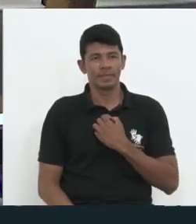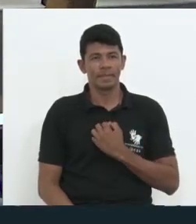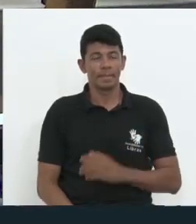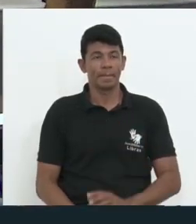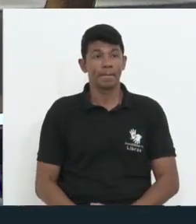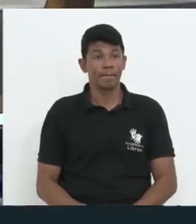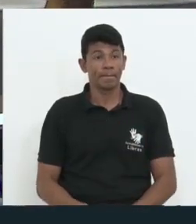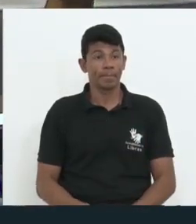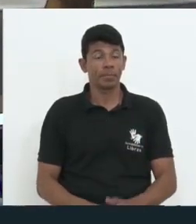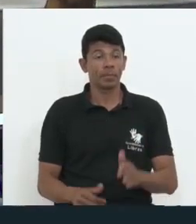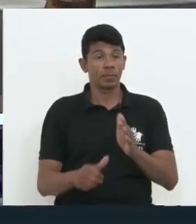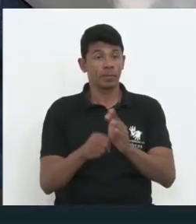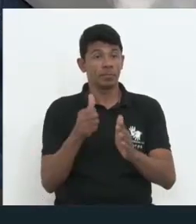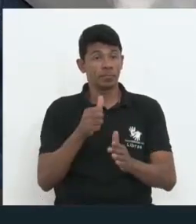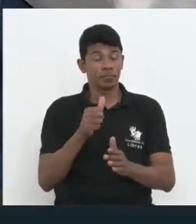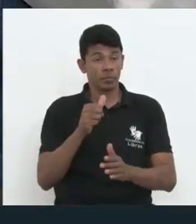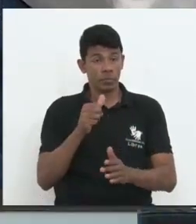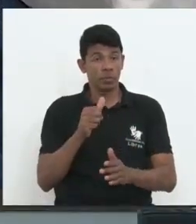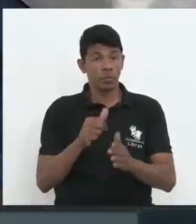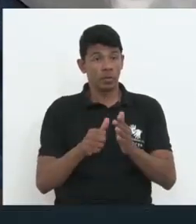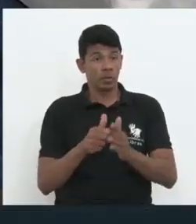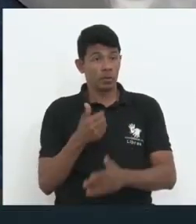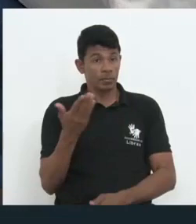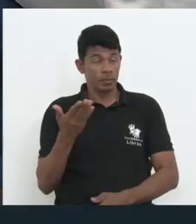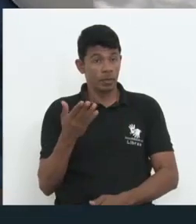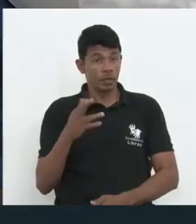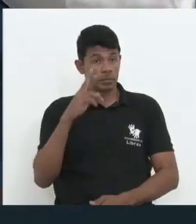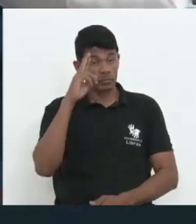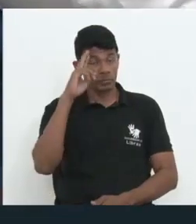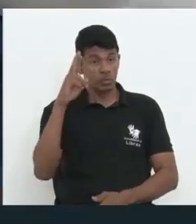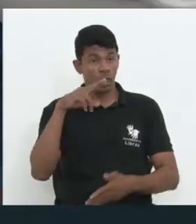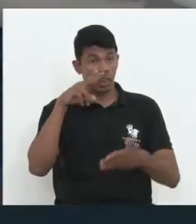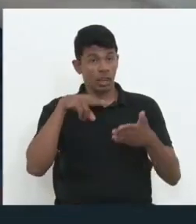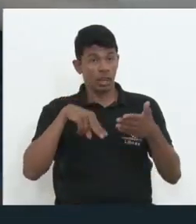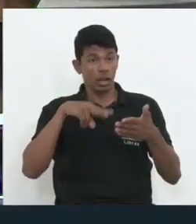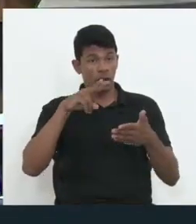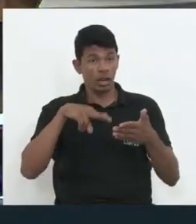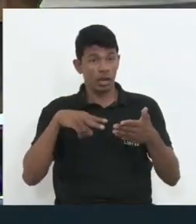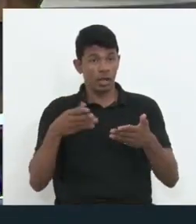Item primeiro ao senhor secretário para leitura.